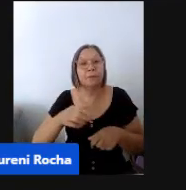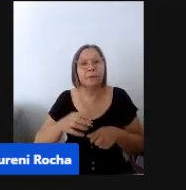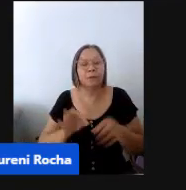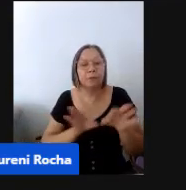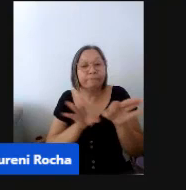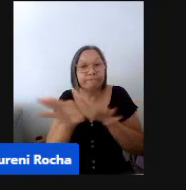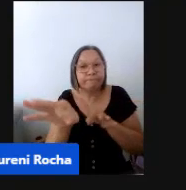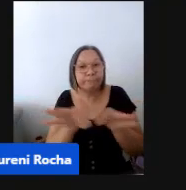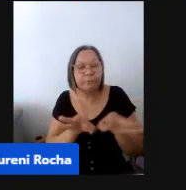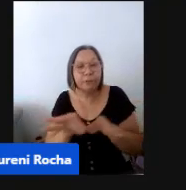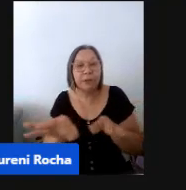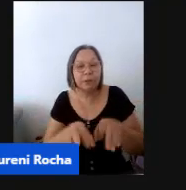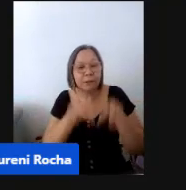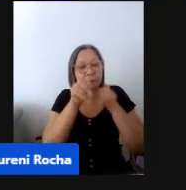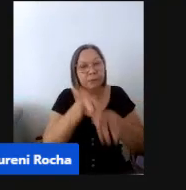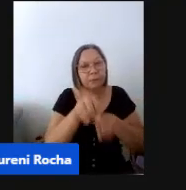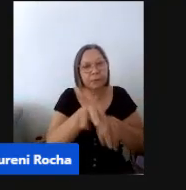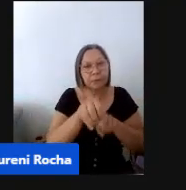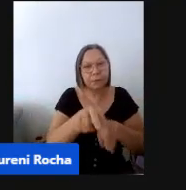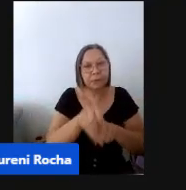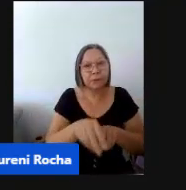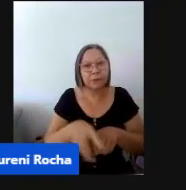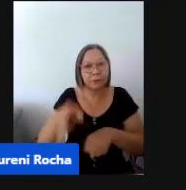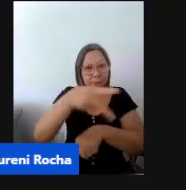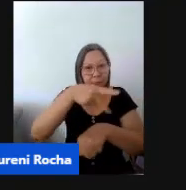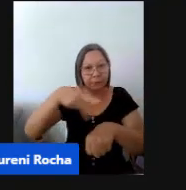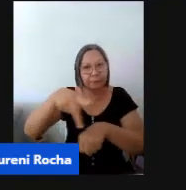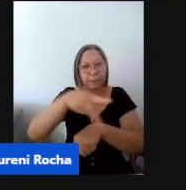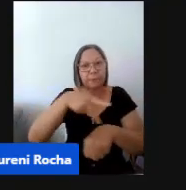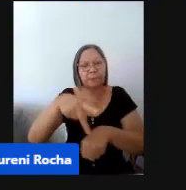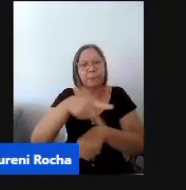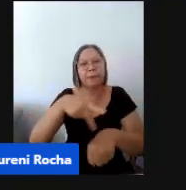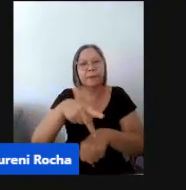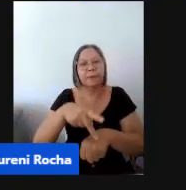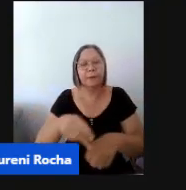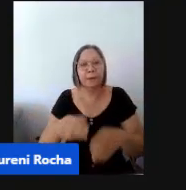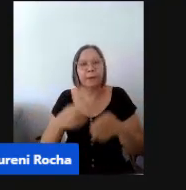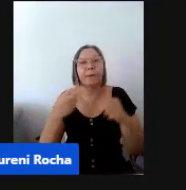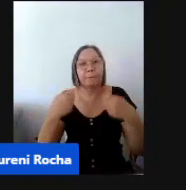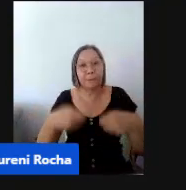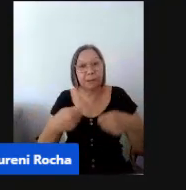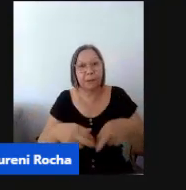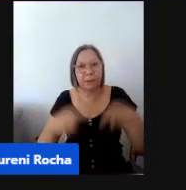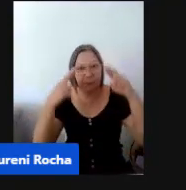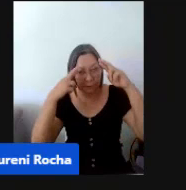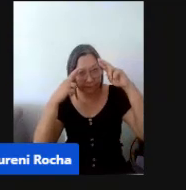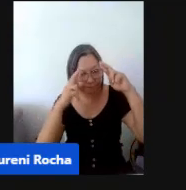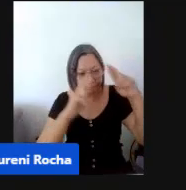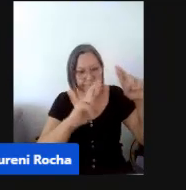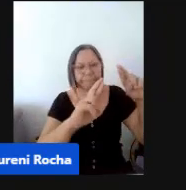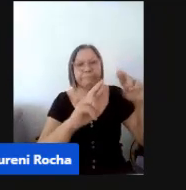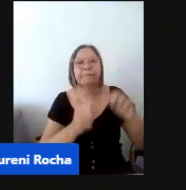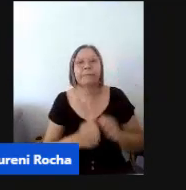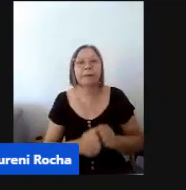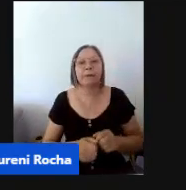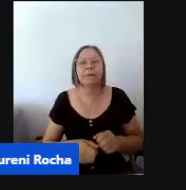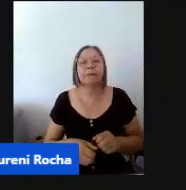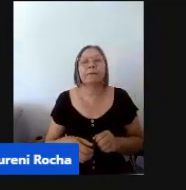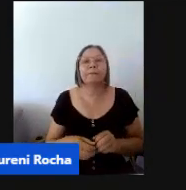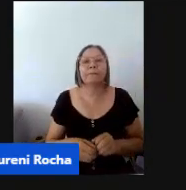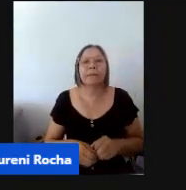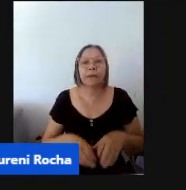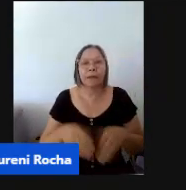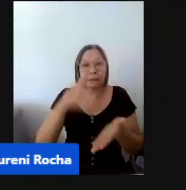ensino do nosso país. Então, isso é algo que tem que ser respeitado e normatizado. A Secretaria Estadual de